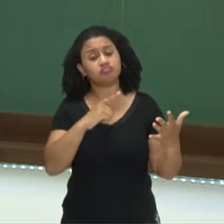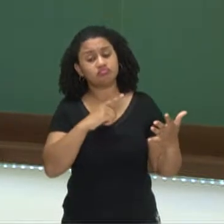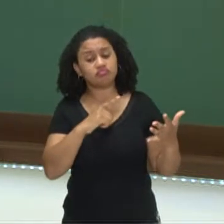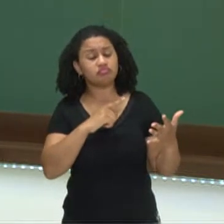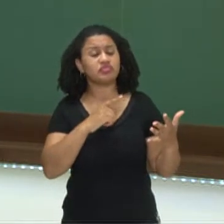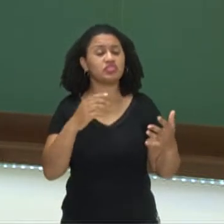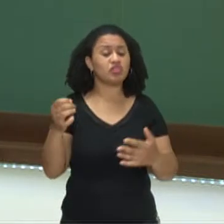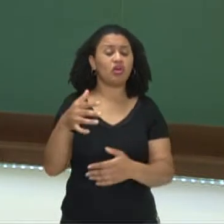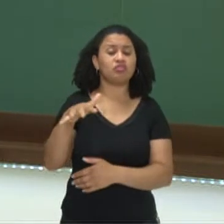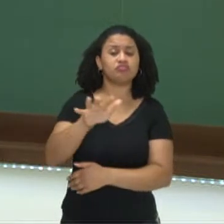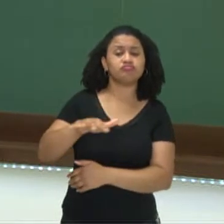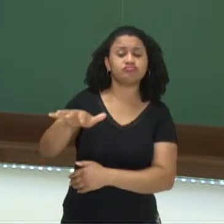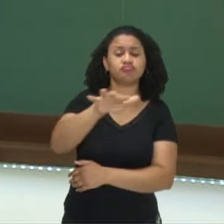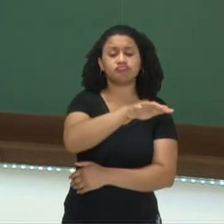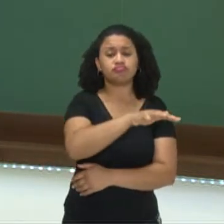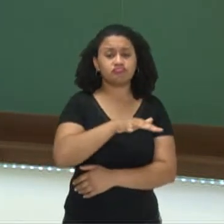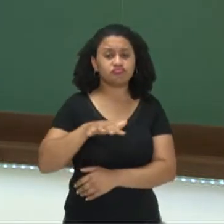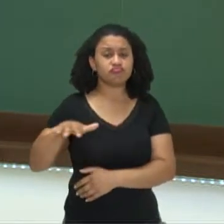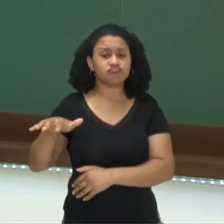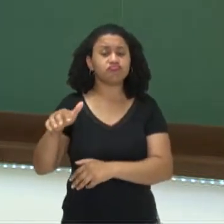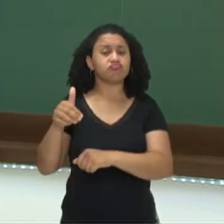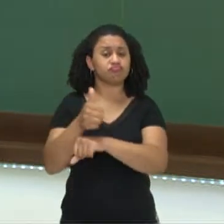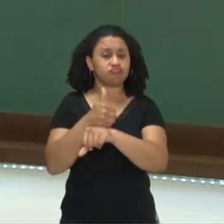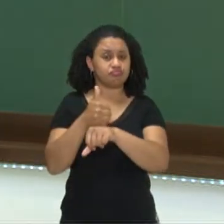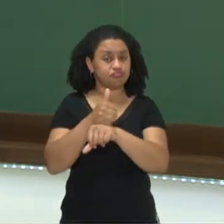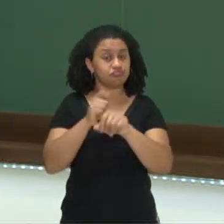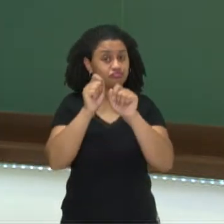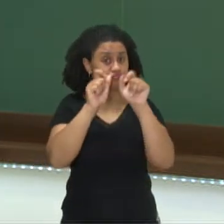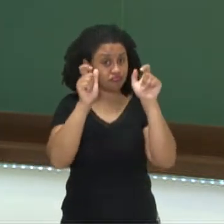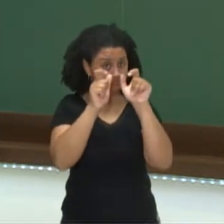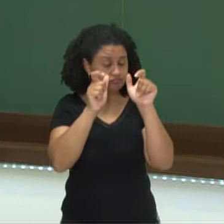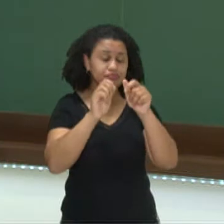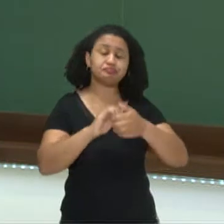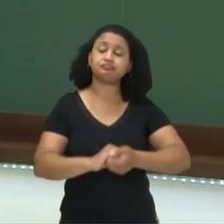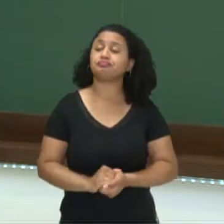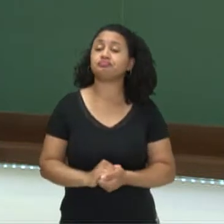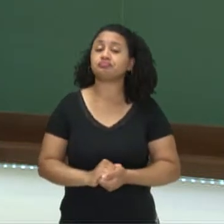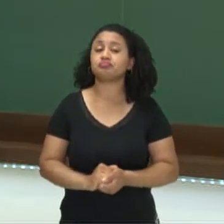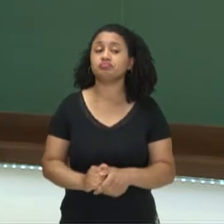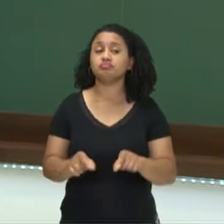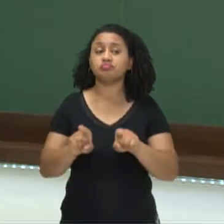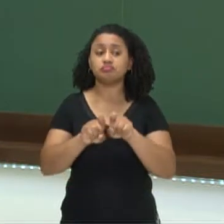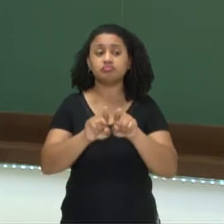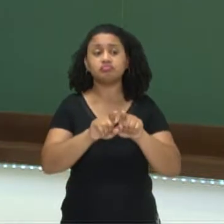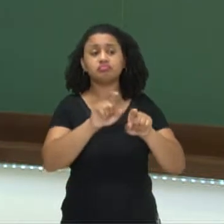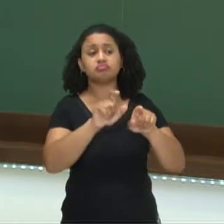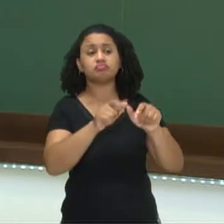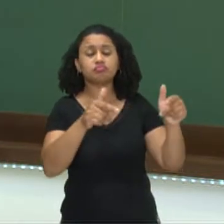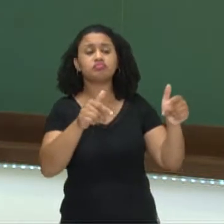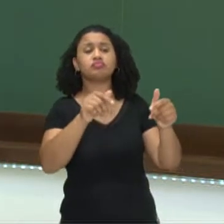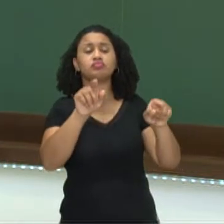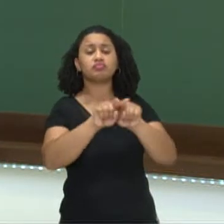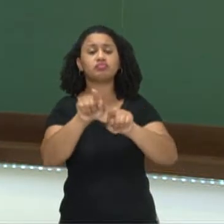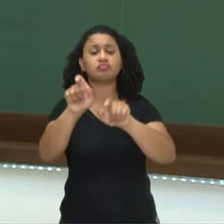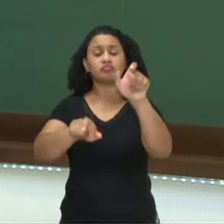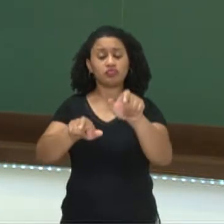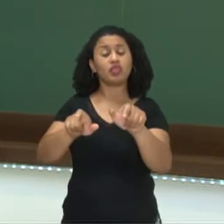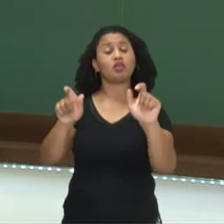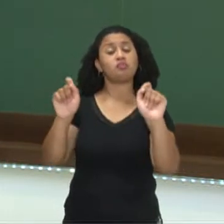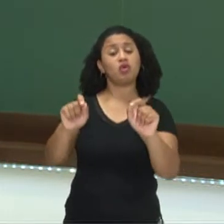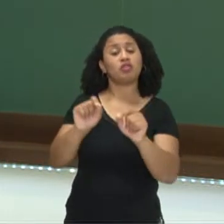em novas áreas profissionais. Esteja atento a isso. Mecanismos e pessoas que permitam ter